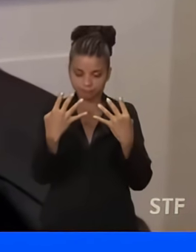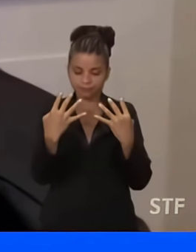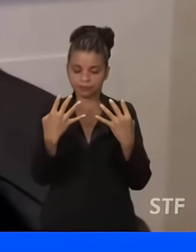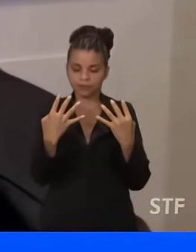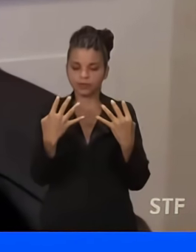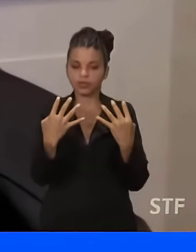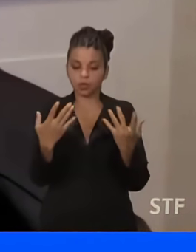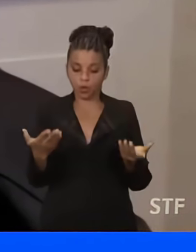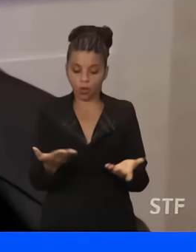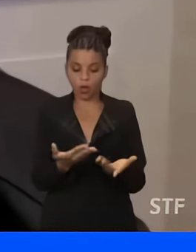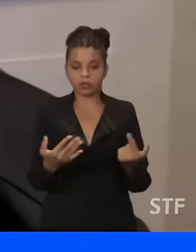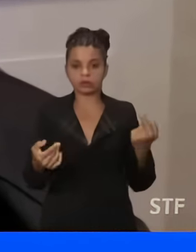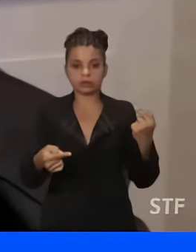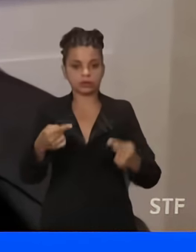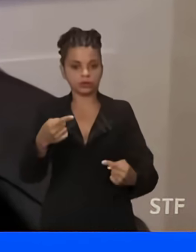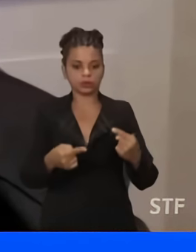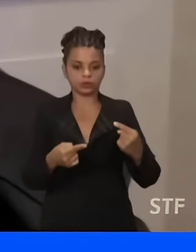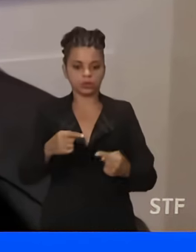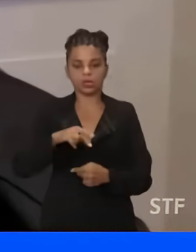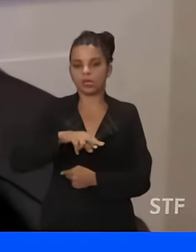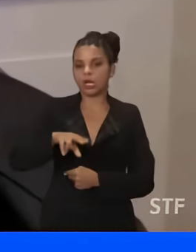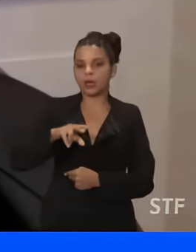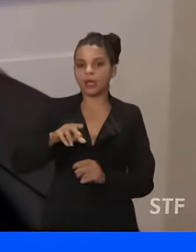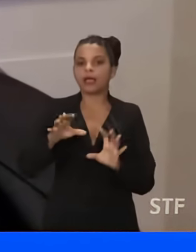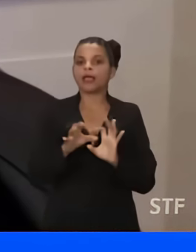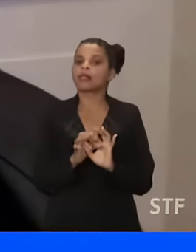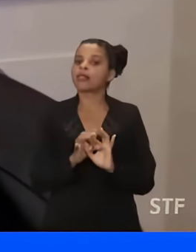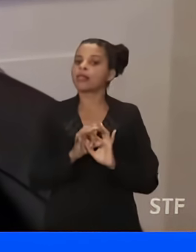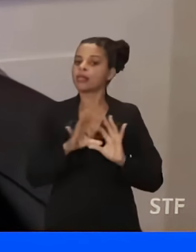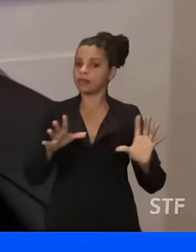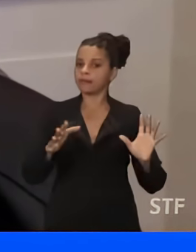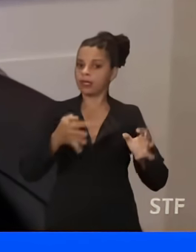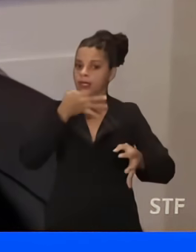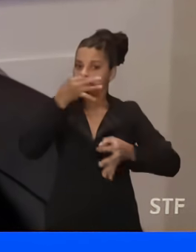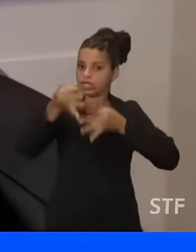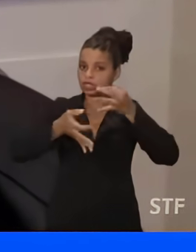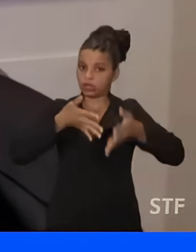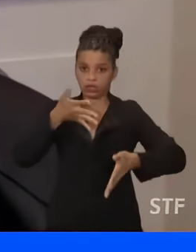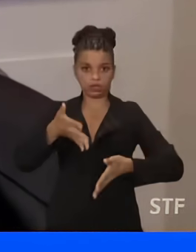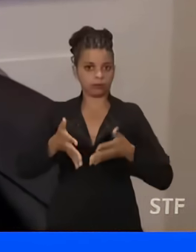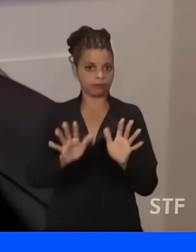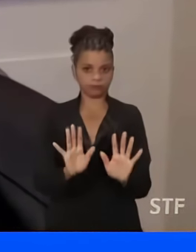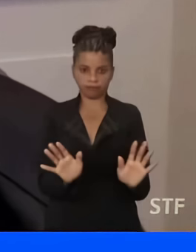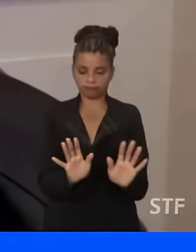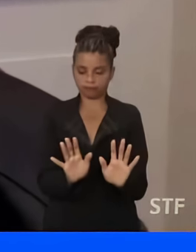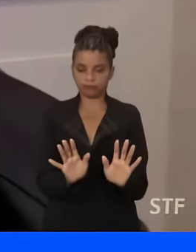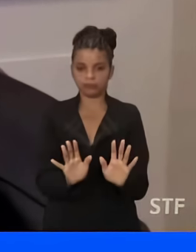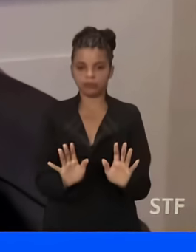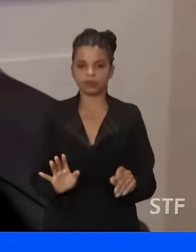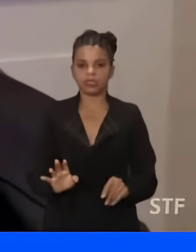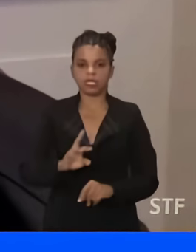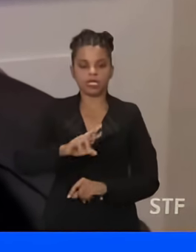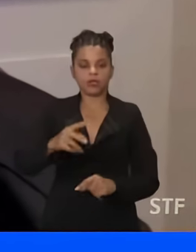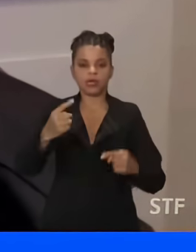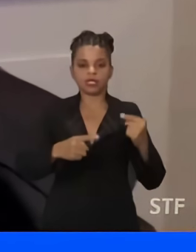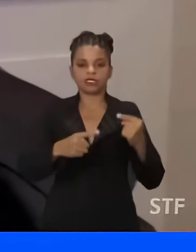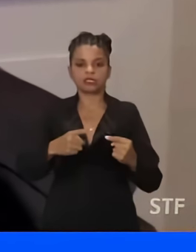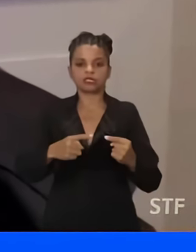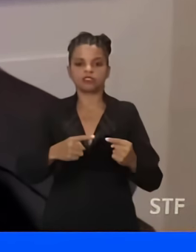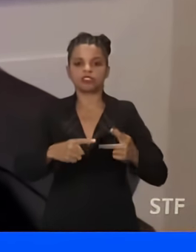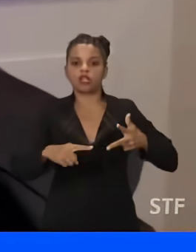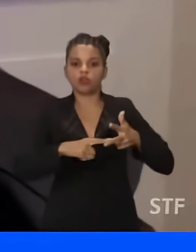falando em liberdade de expressão, nós não estamos falando em cercear o direito de crítica,